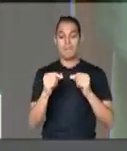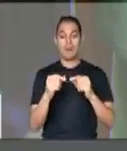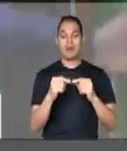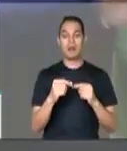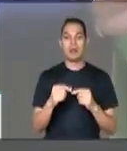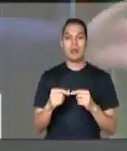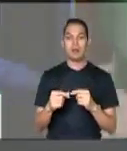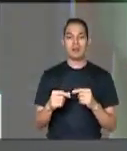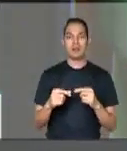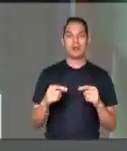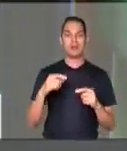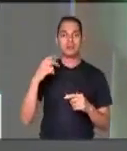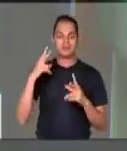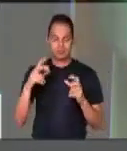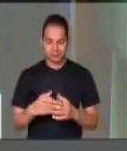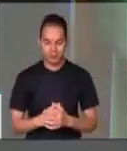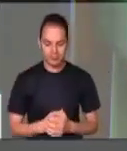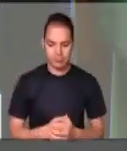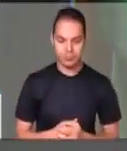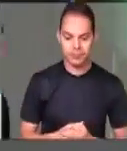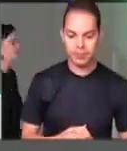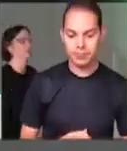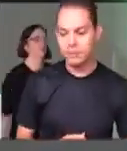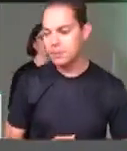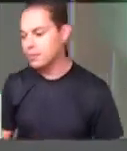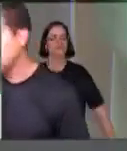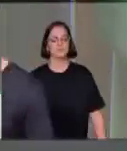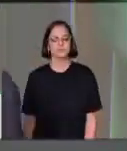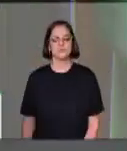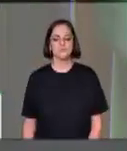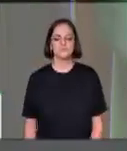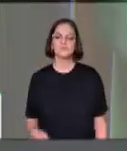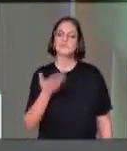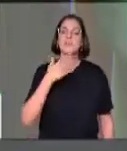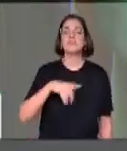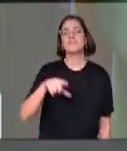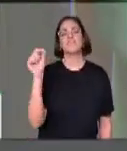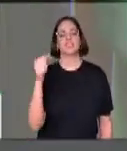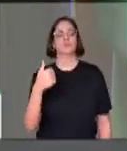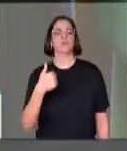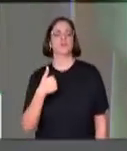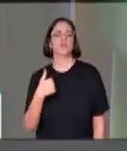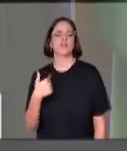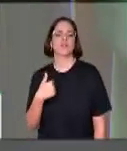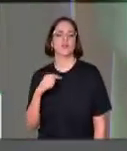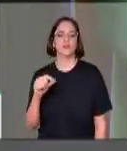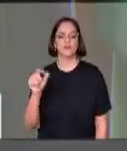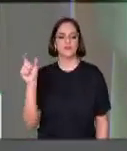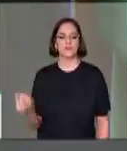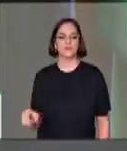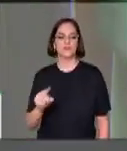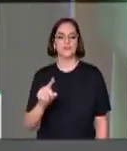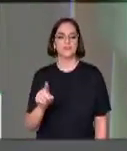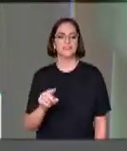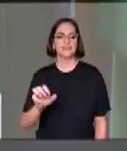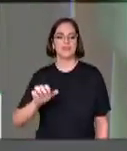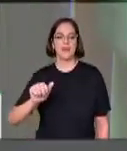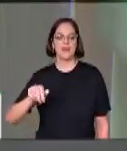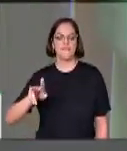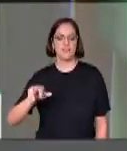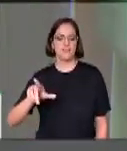vezes, desses seus desequilíbrios. Mas prefiro ficar com a palavra honrosa, doutor Moisés Avelino, que lá naquele seu